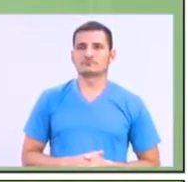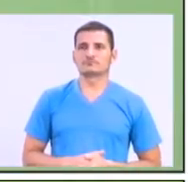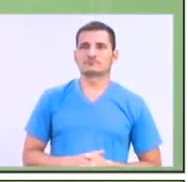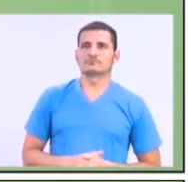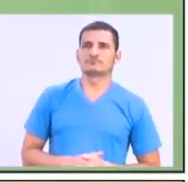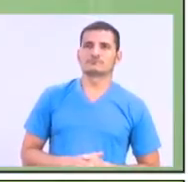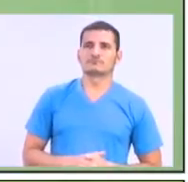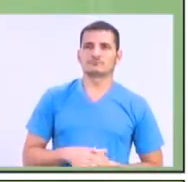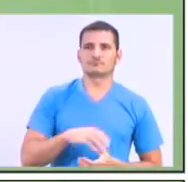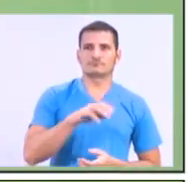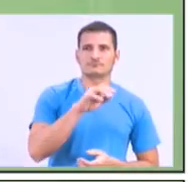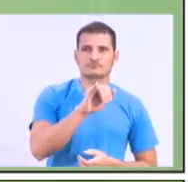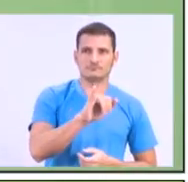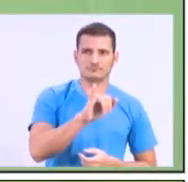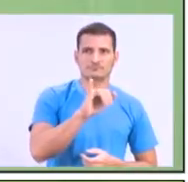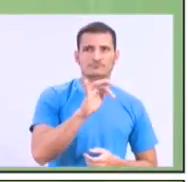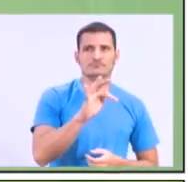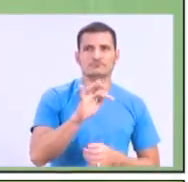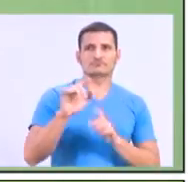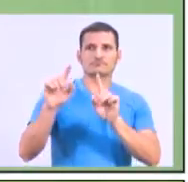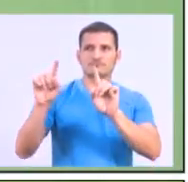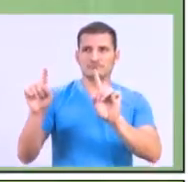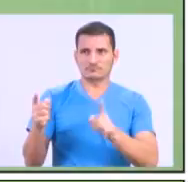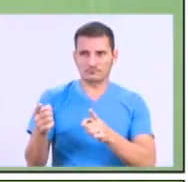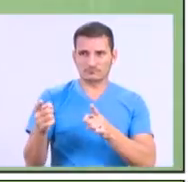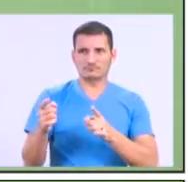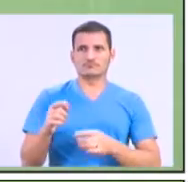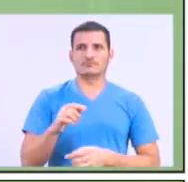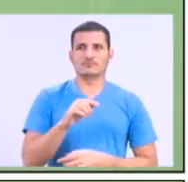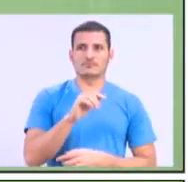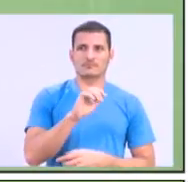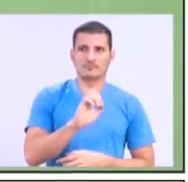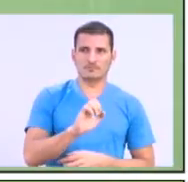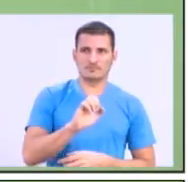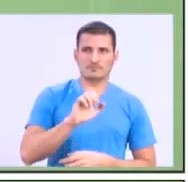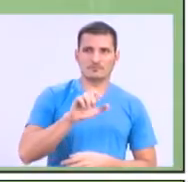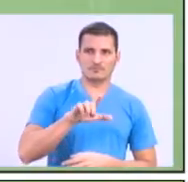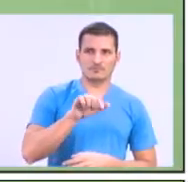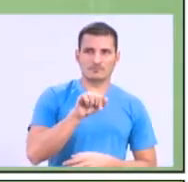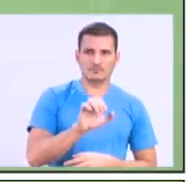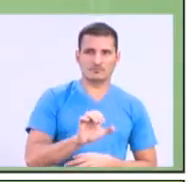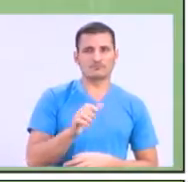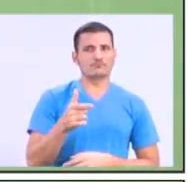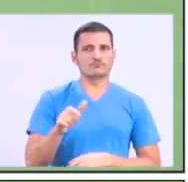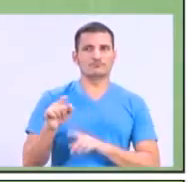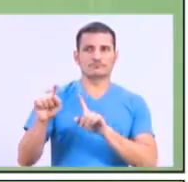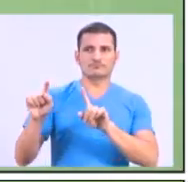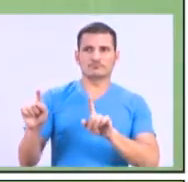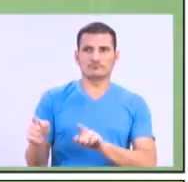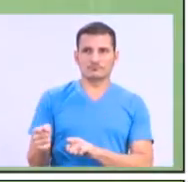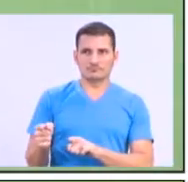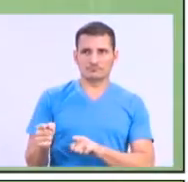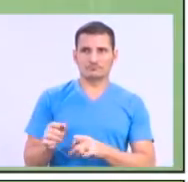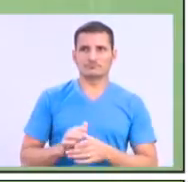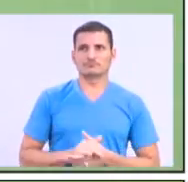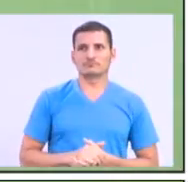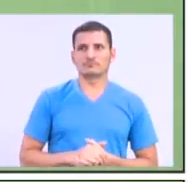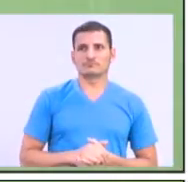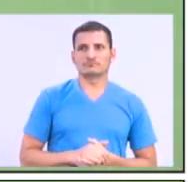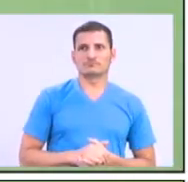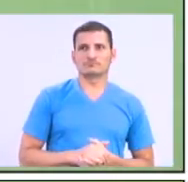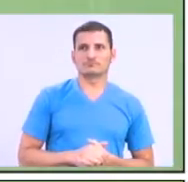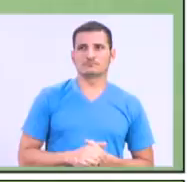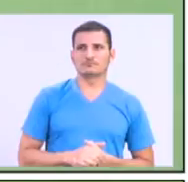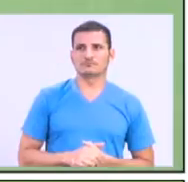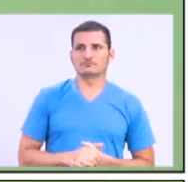somente if pede condição, else não pede. Então, além de if também, else if também não pede condição.